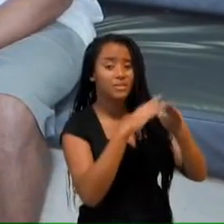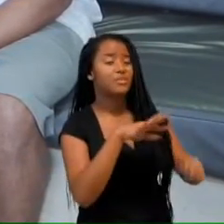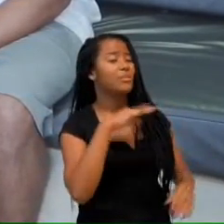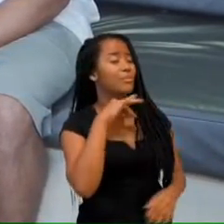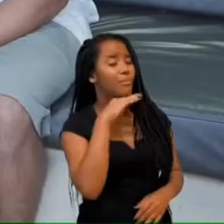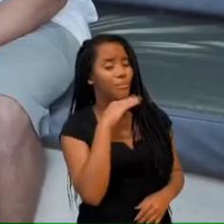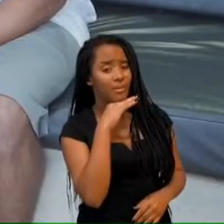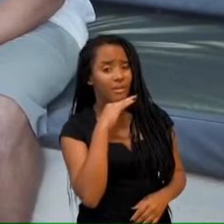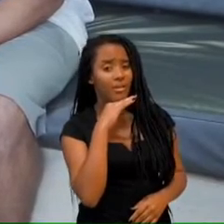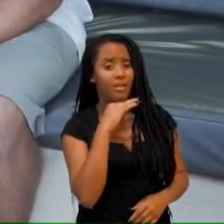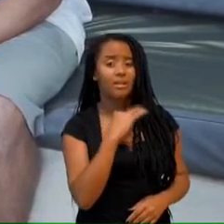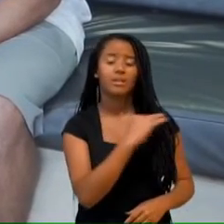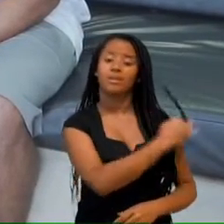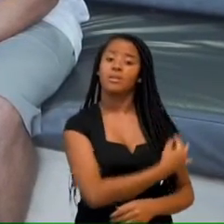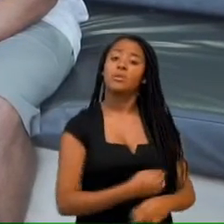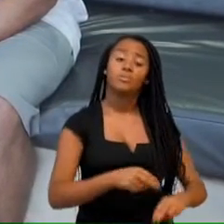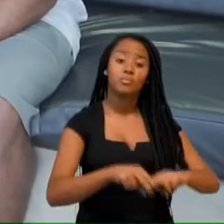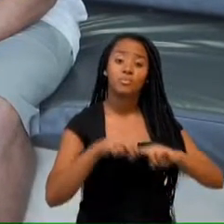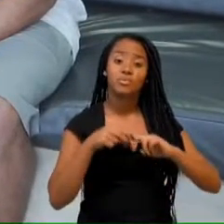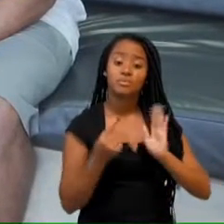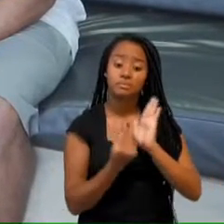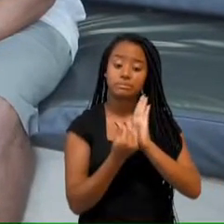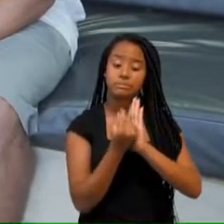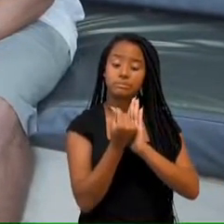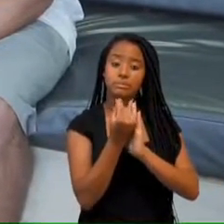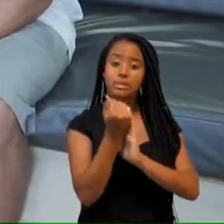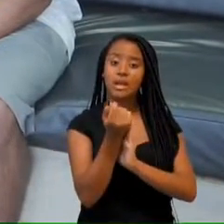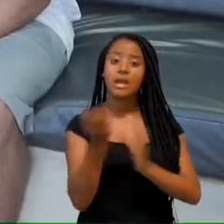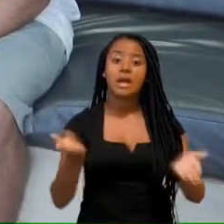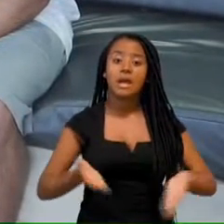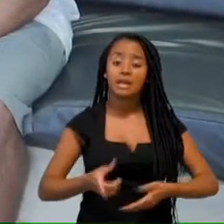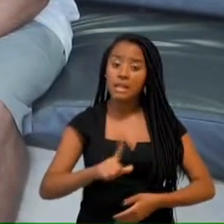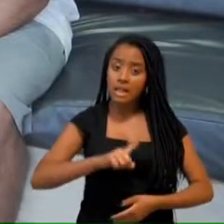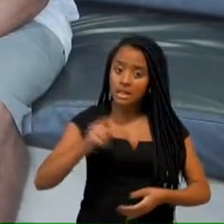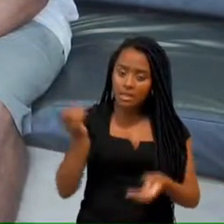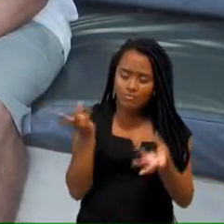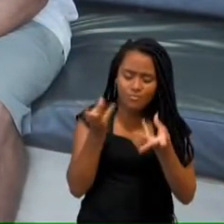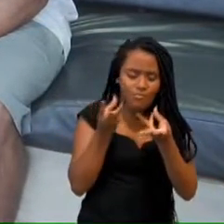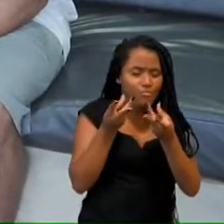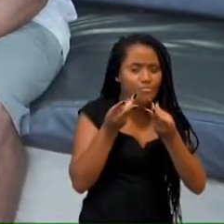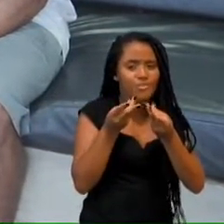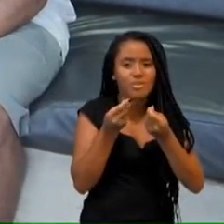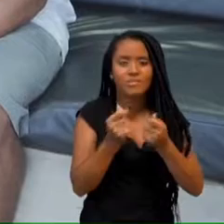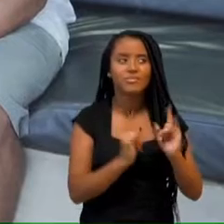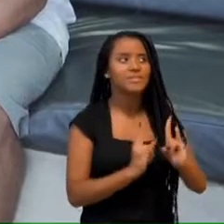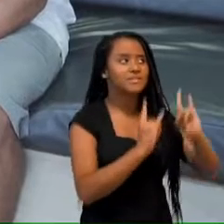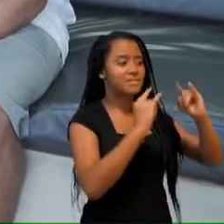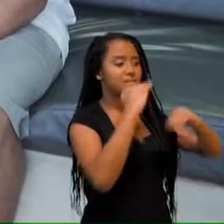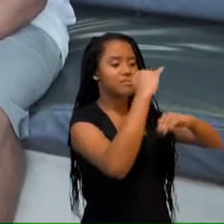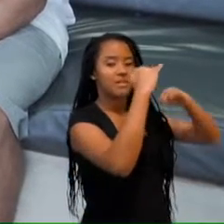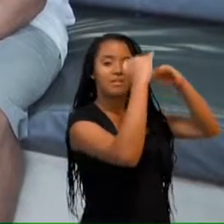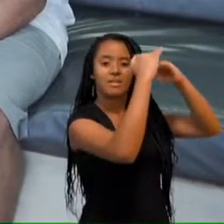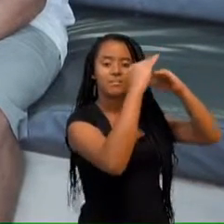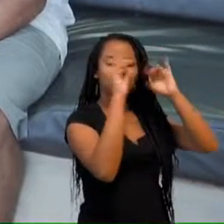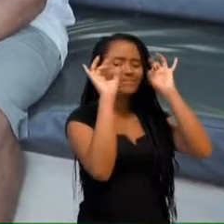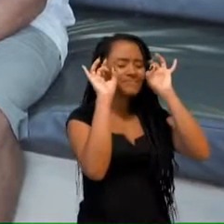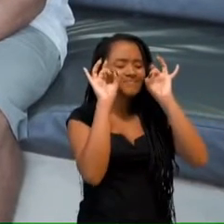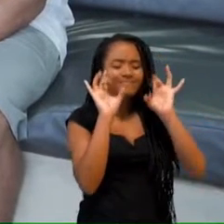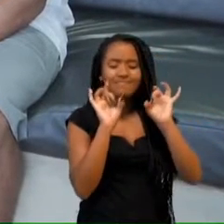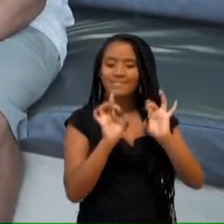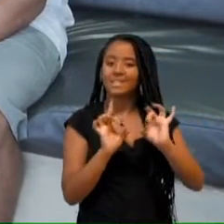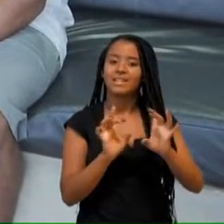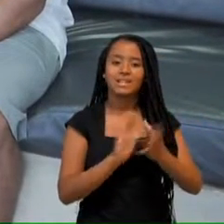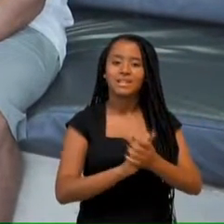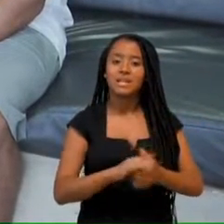os preços dos aluguis são tudo mais então aqui a gente tem muita qualidade os apartamentos são excelentes e isso